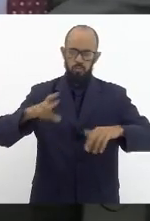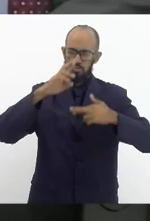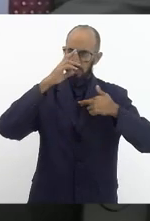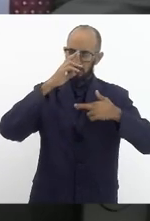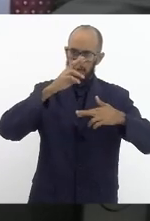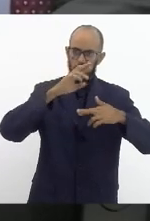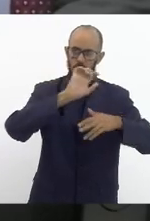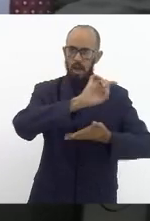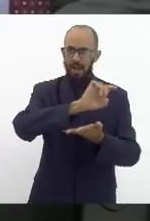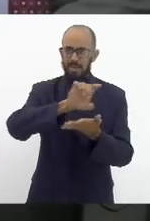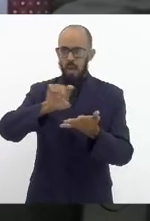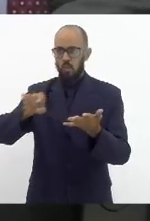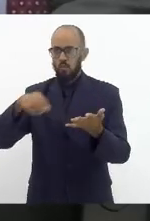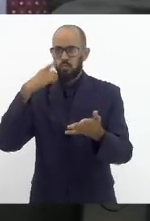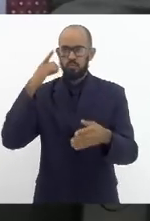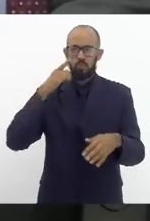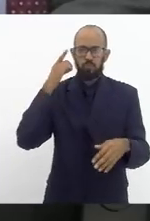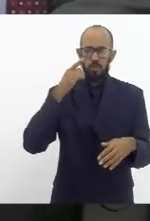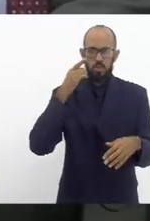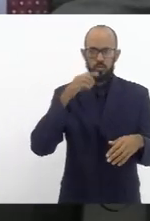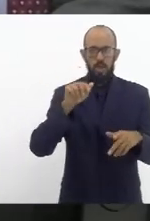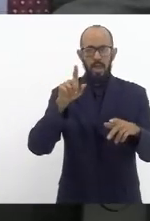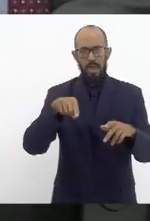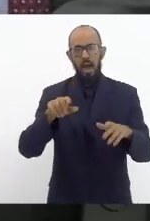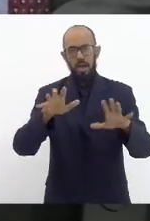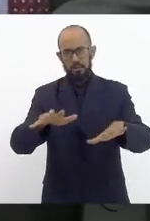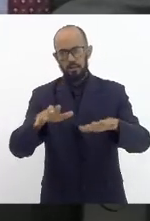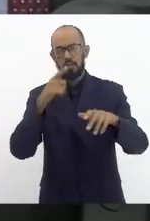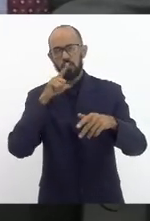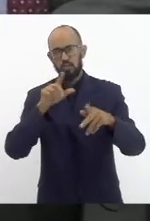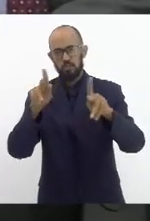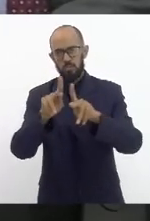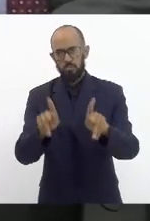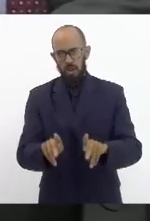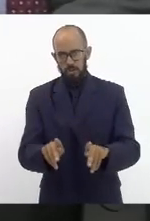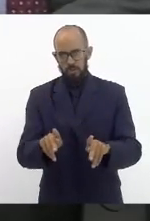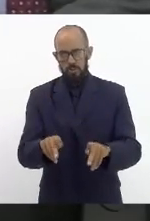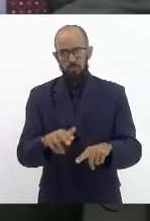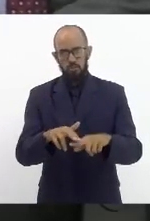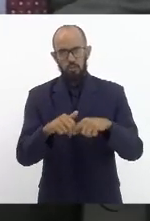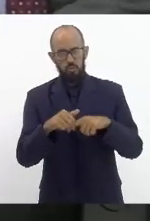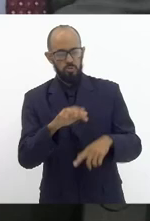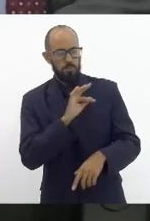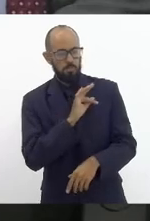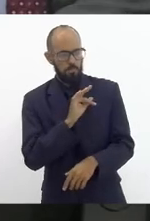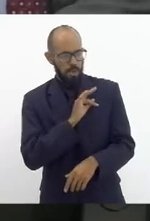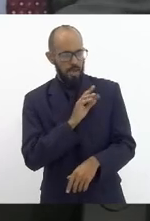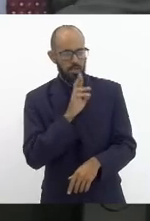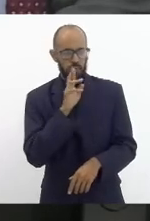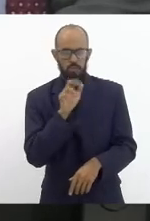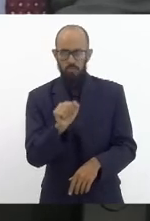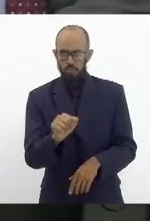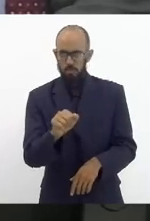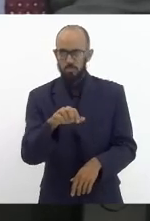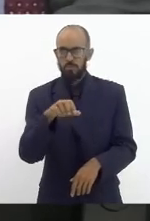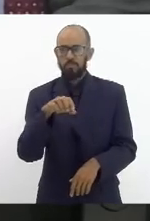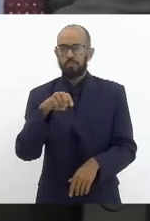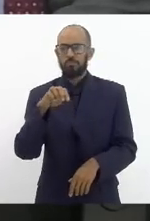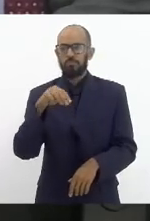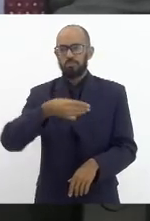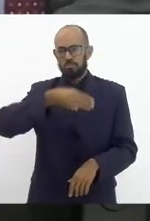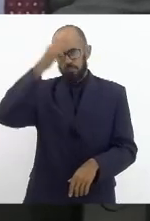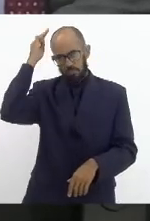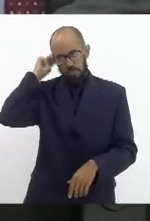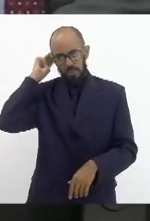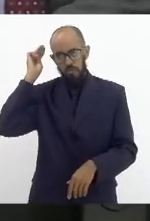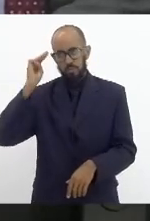parlamentares. Eu acho que é isso. Então, é essa harmonia que a gente vê aqui agora, deputada Marta, deputado Rodrigo, deputado Márcio, deputado Márcio. São